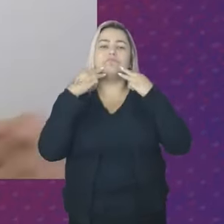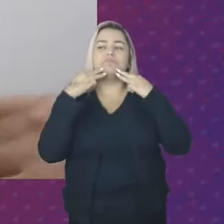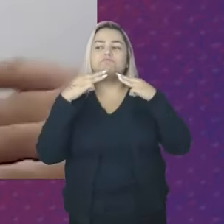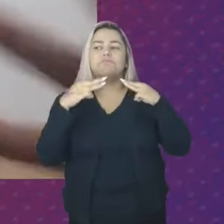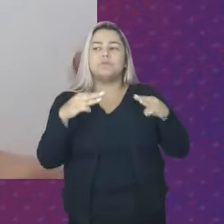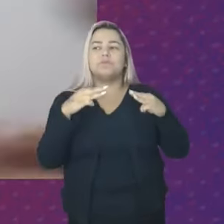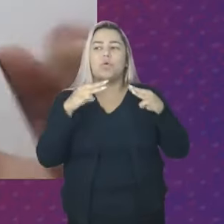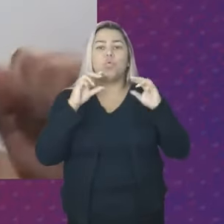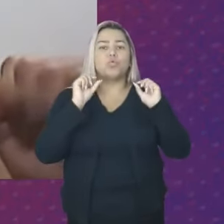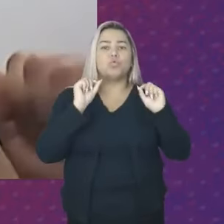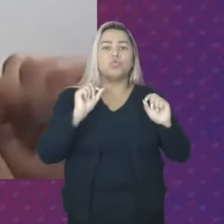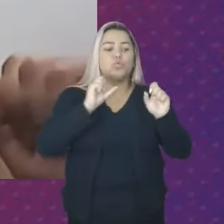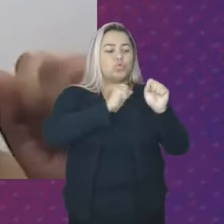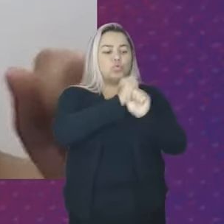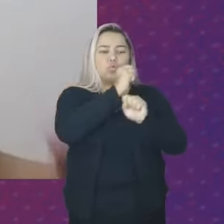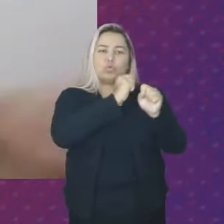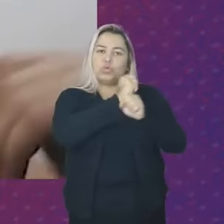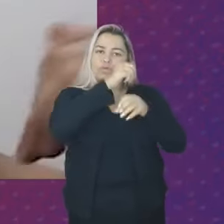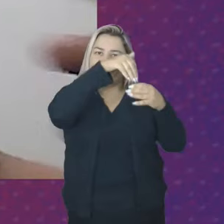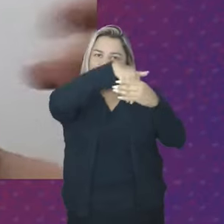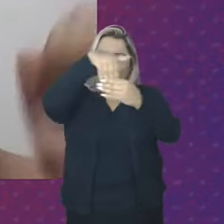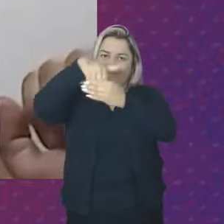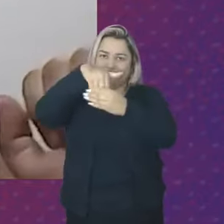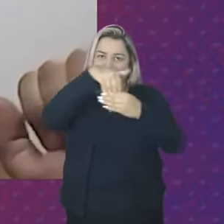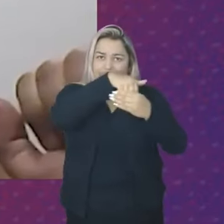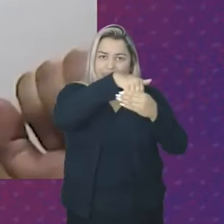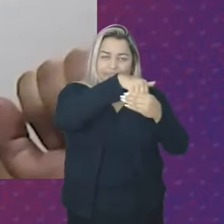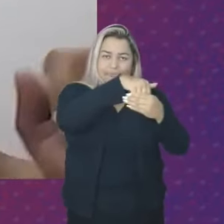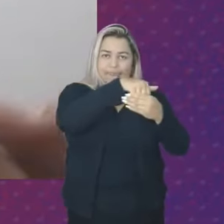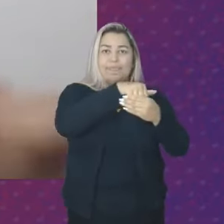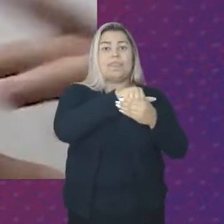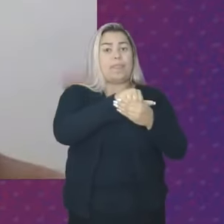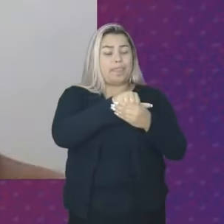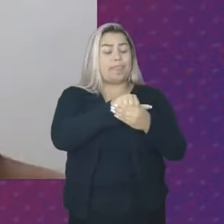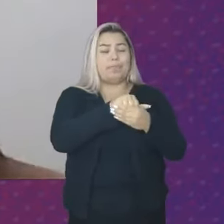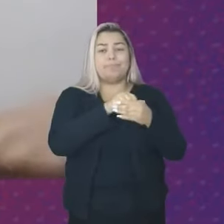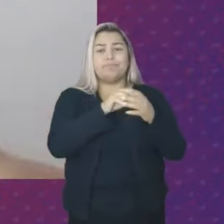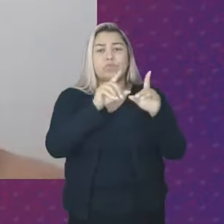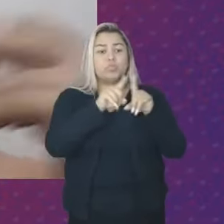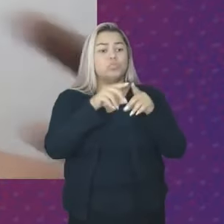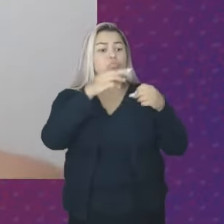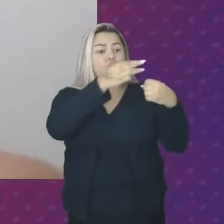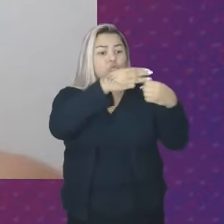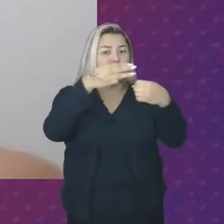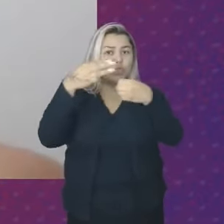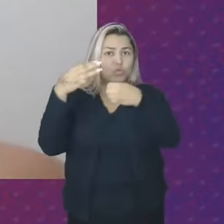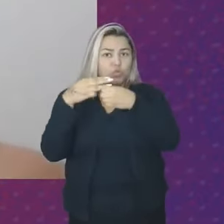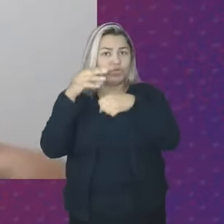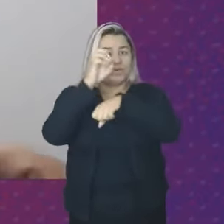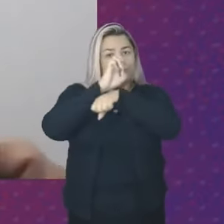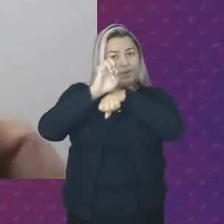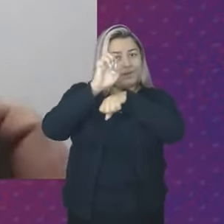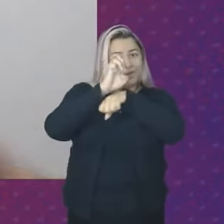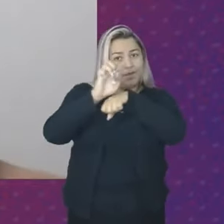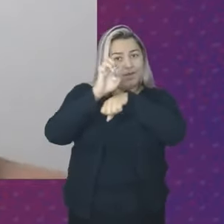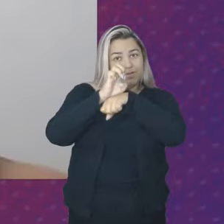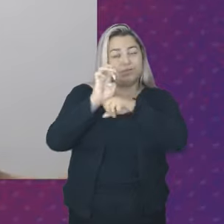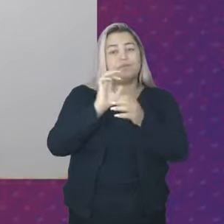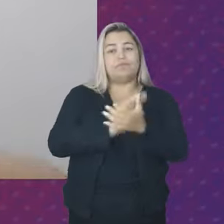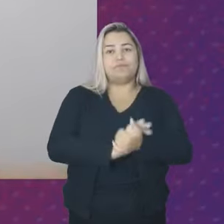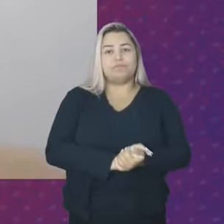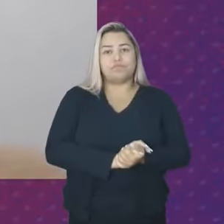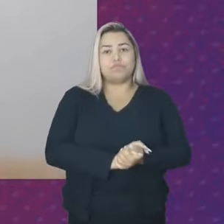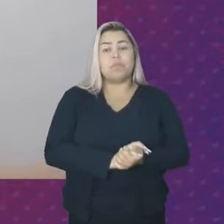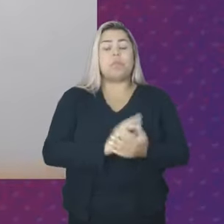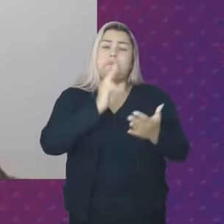missão de construir uma eleição, fazer uma disputa eleitoral no seu município, no seu estado. E